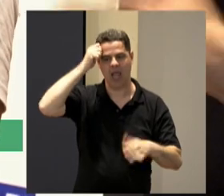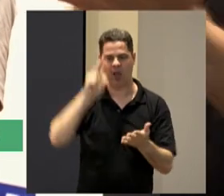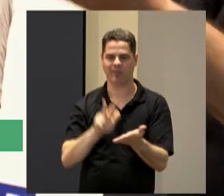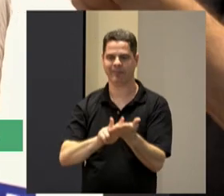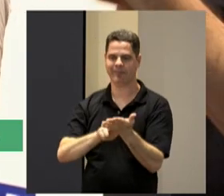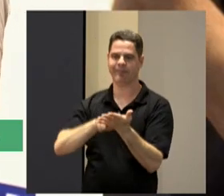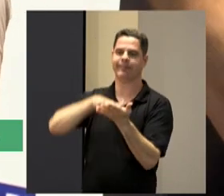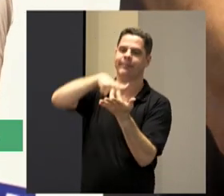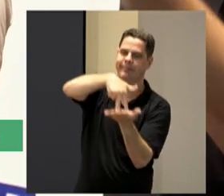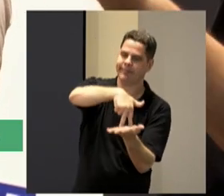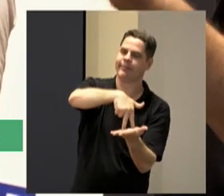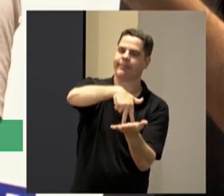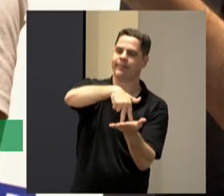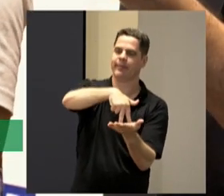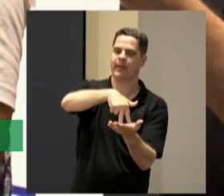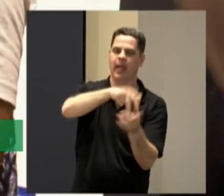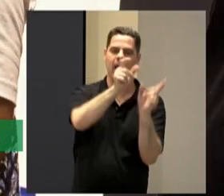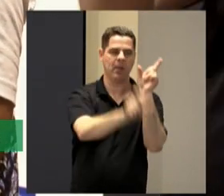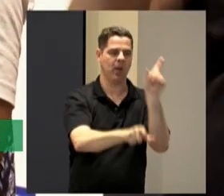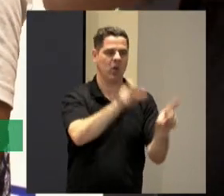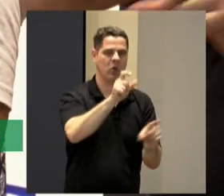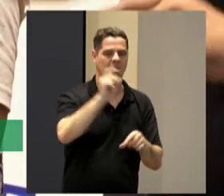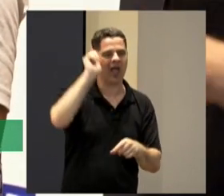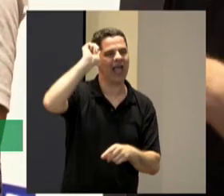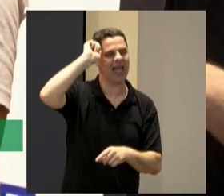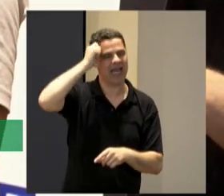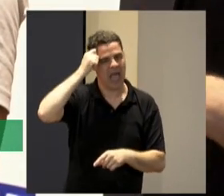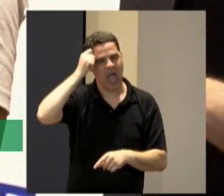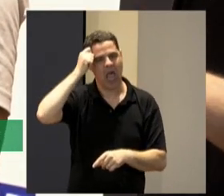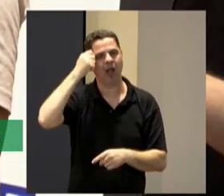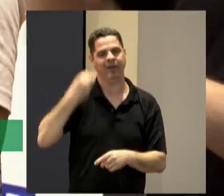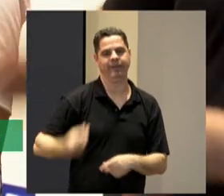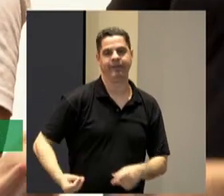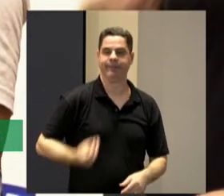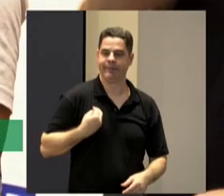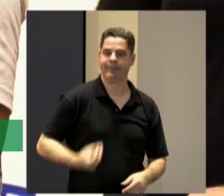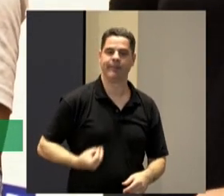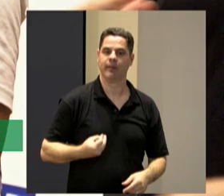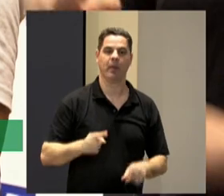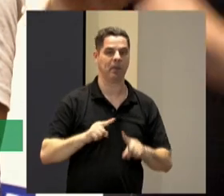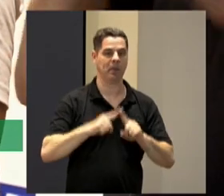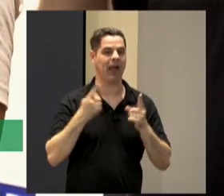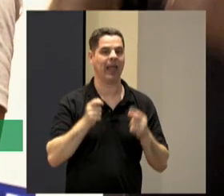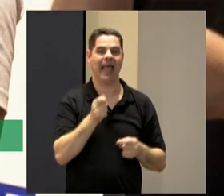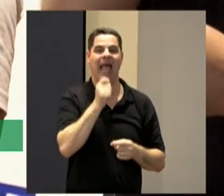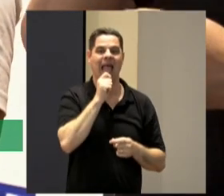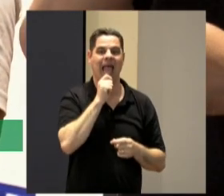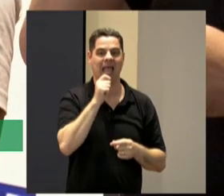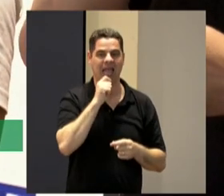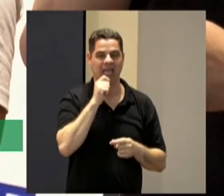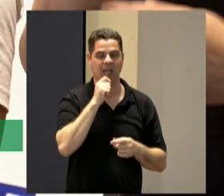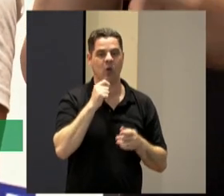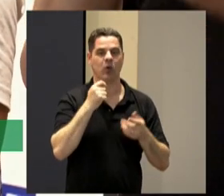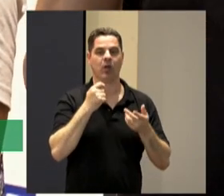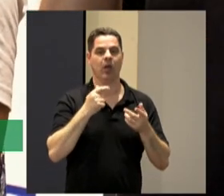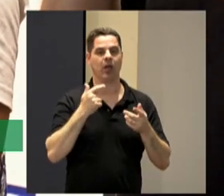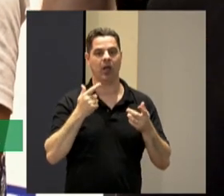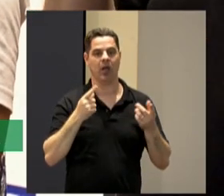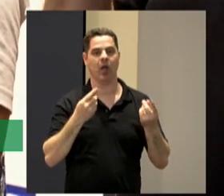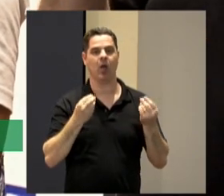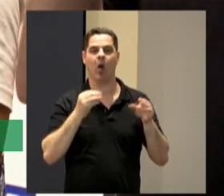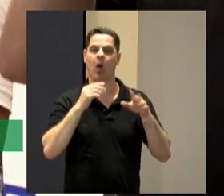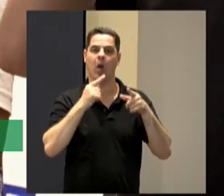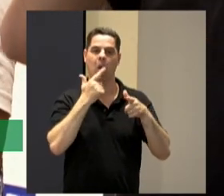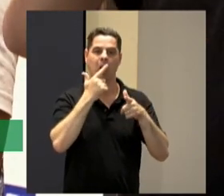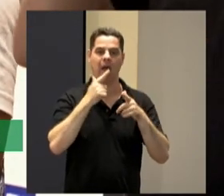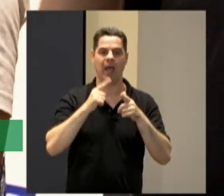desse processo e que as pessoas negras são protagonistas desse processo. Nós ainda temos, nesse programa, nessa